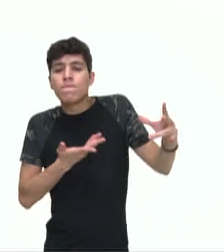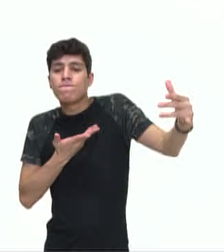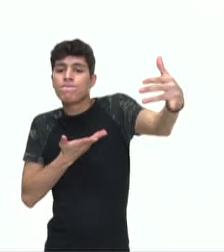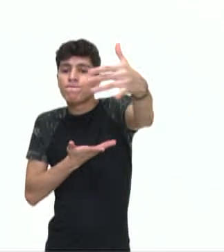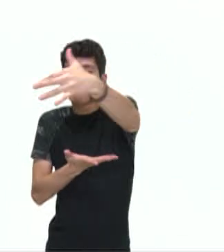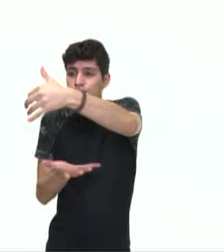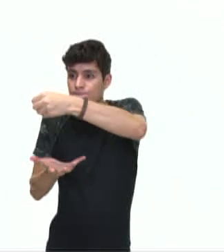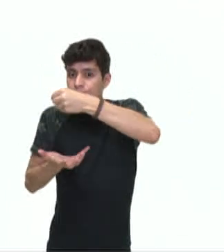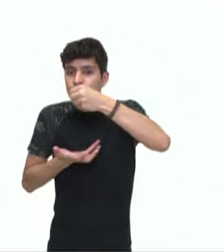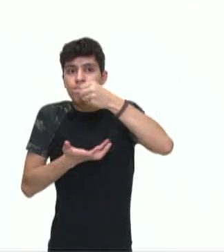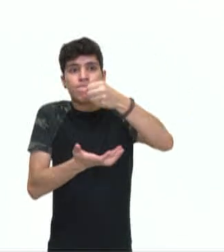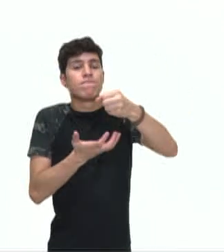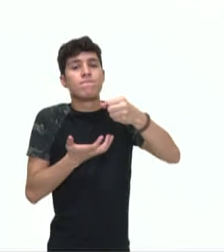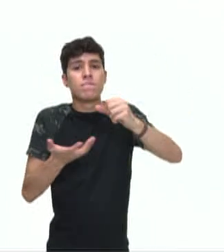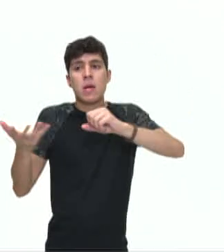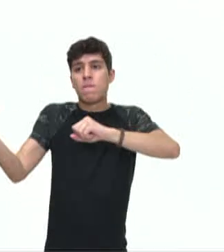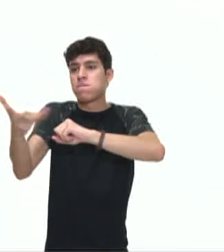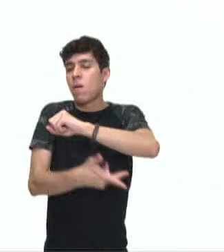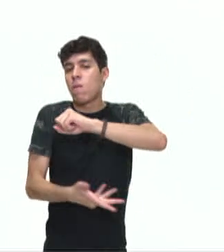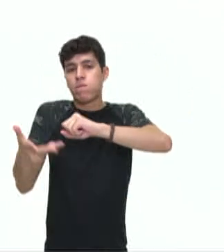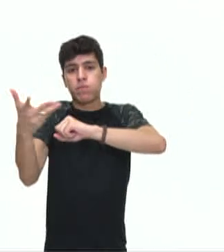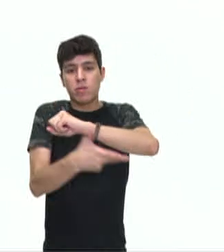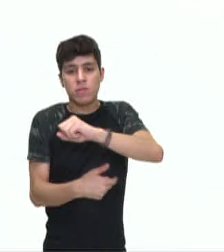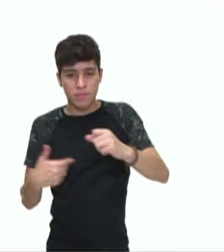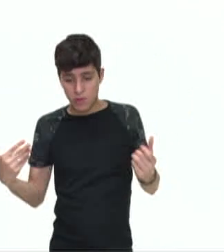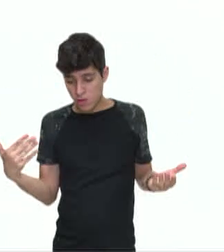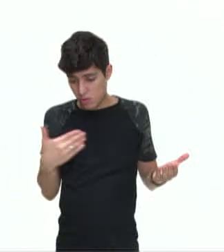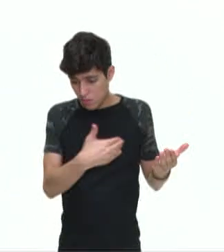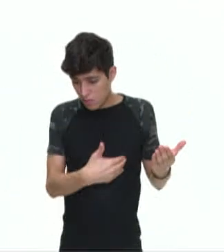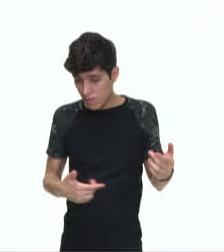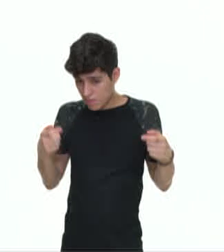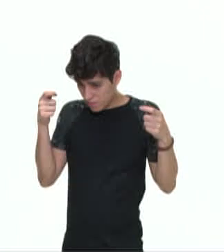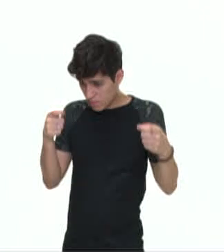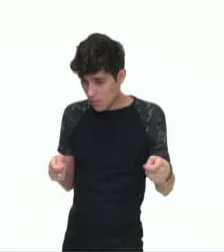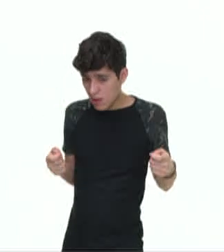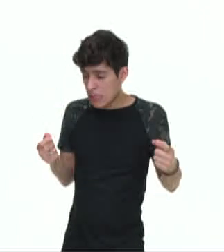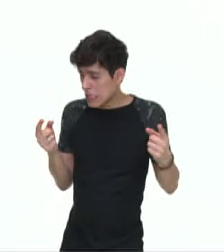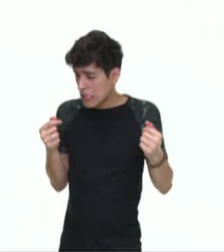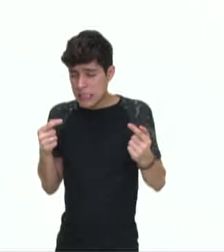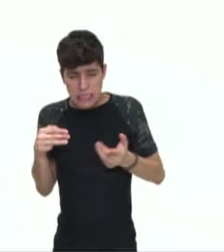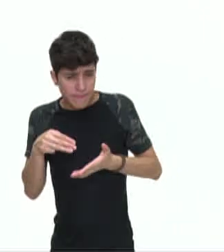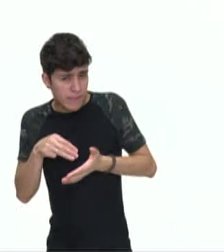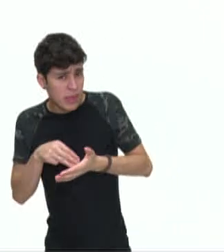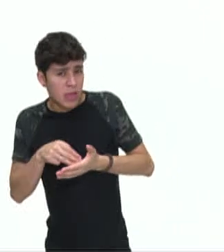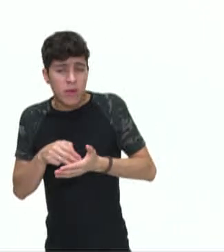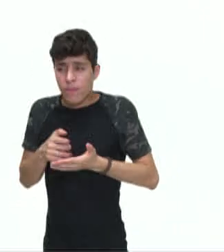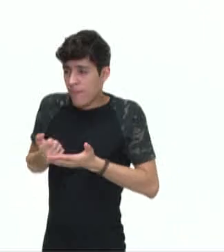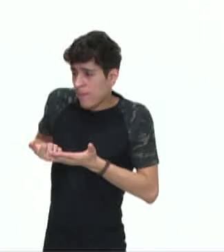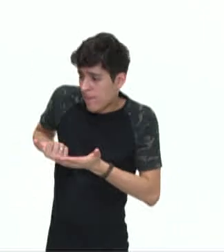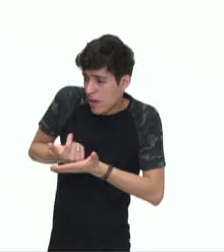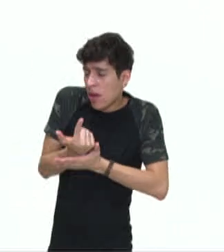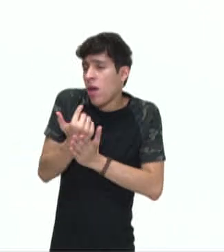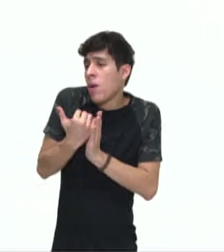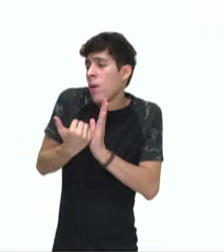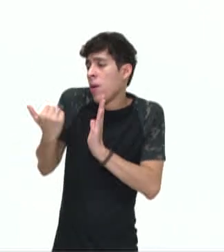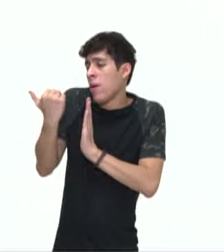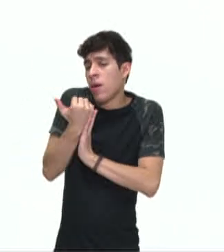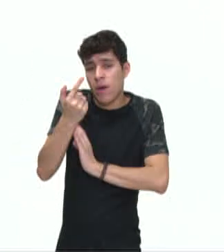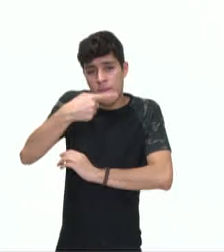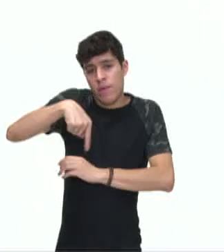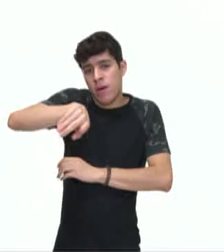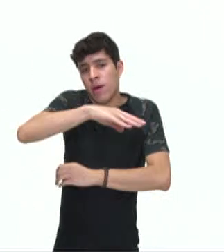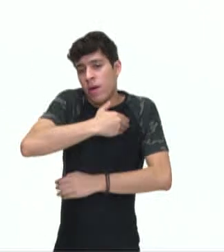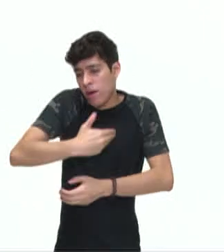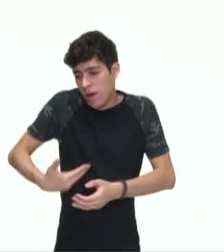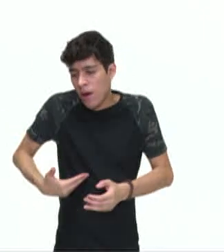safra recorde. O que o convênio estabelecia? Preços mínimos para a compra de excedentes pelos governos, que